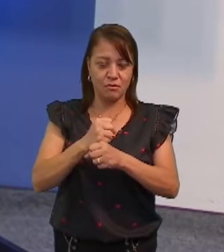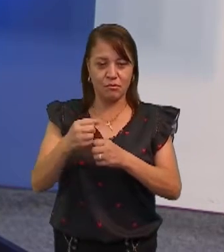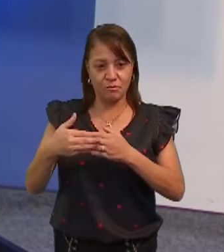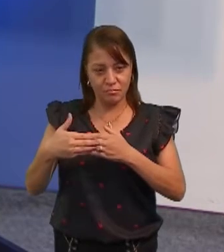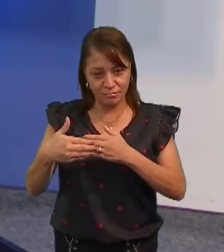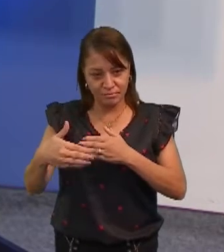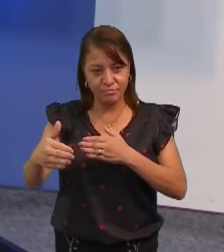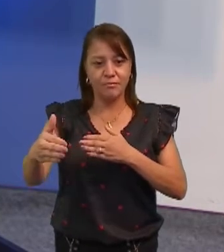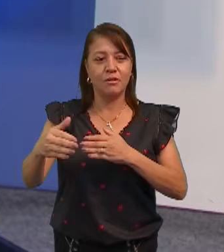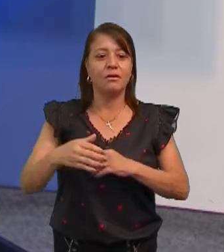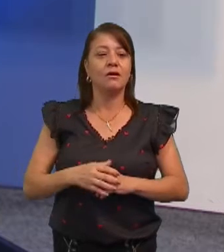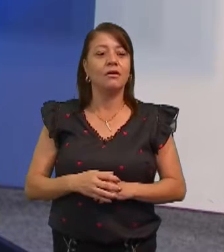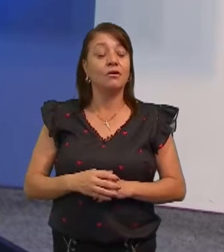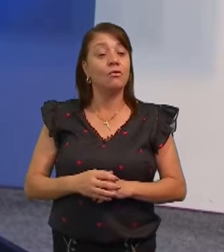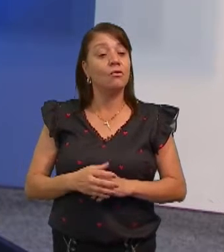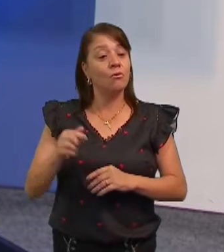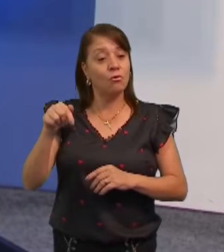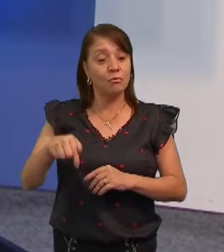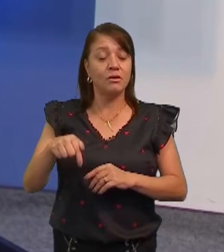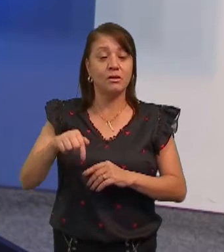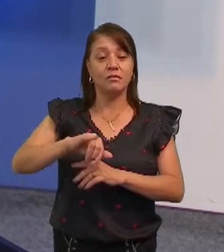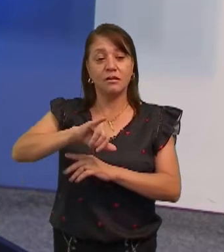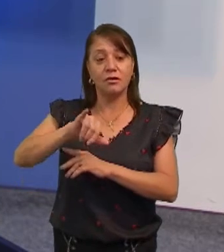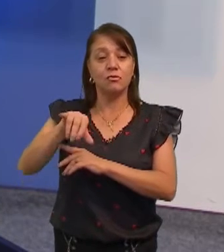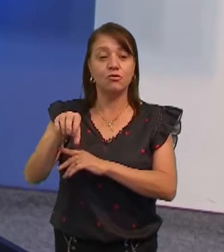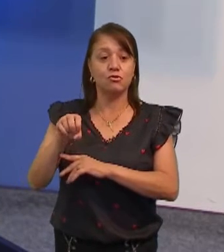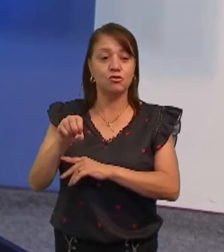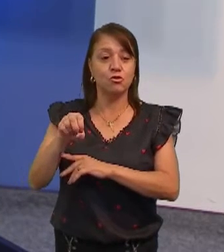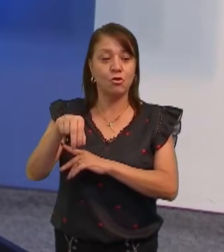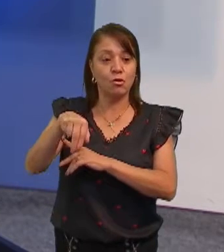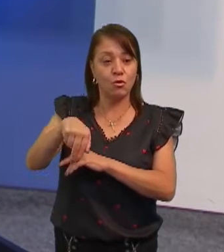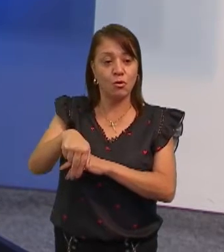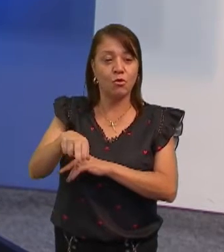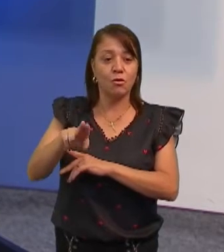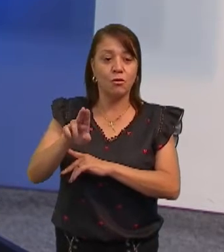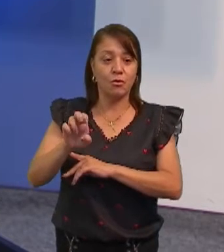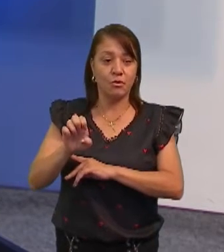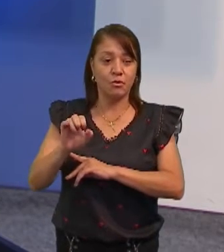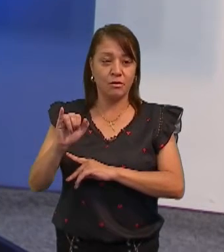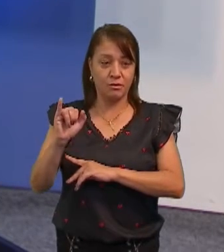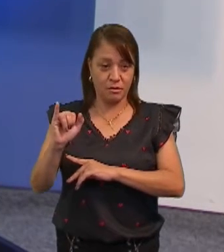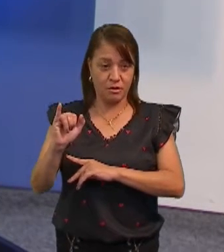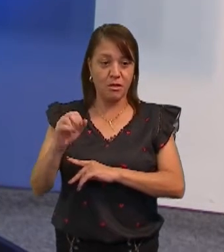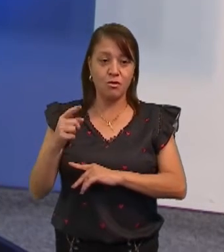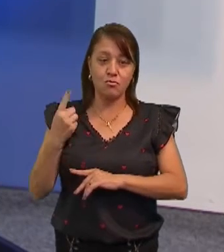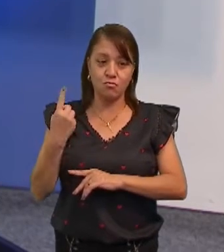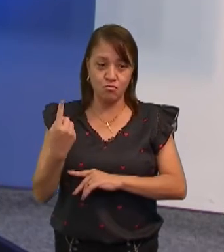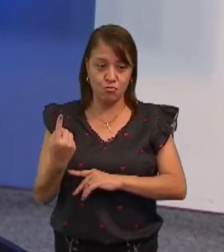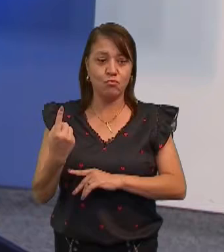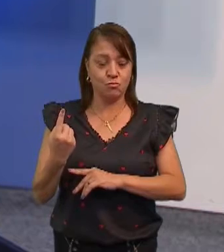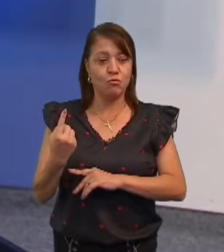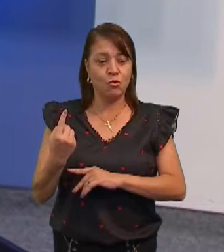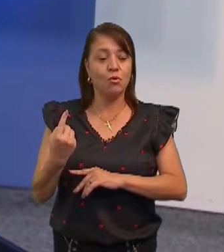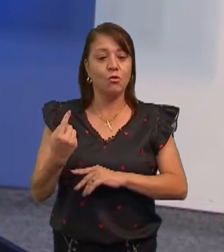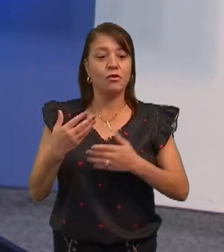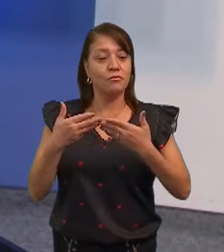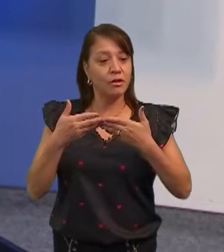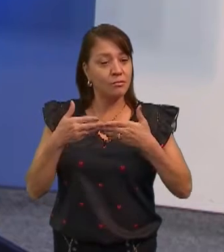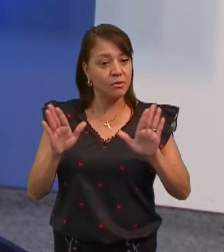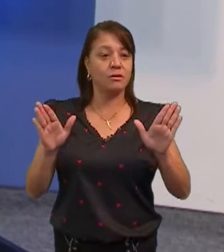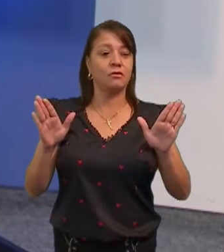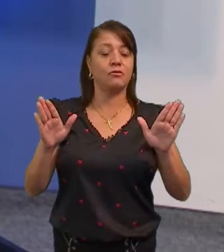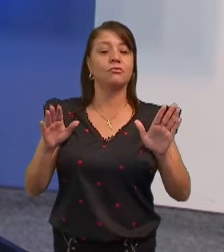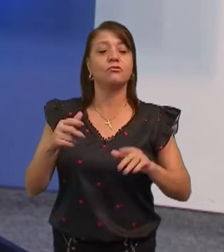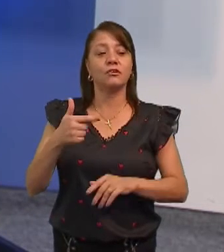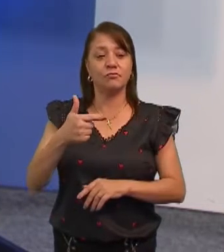tal uma delas é essa lá do j1 que vai ser inaugurada com a presença da ministra da saúde no dia 3 de Junho queria